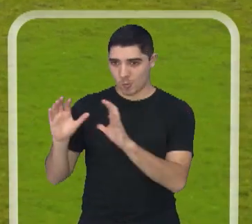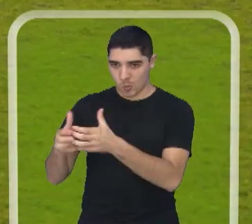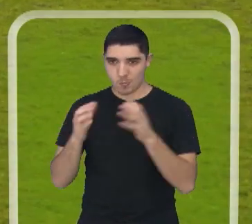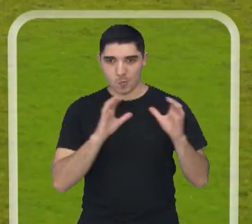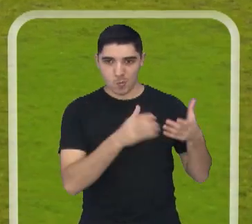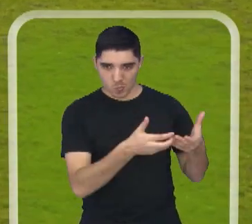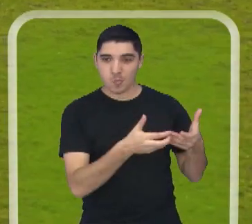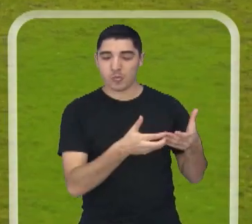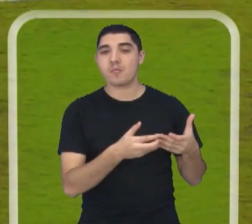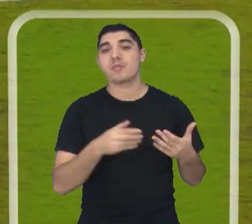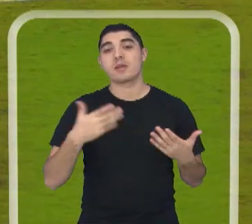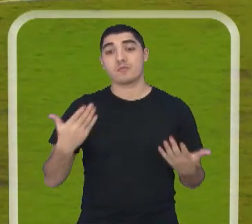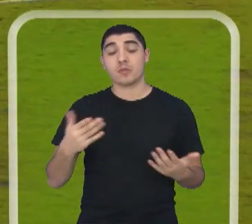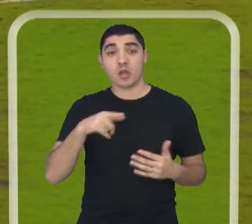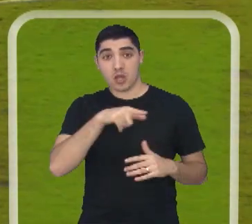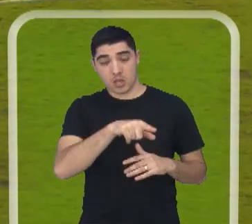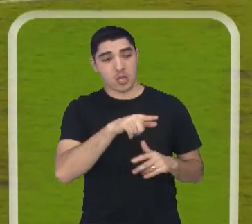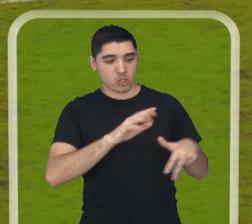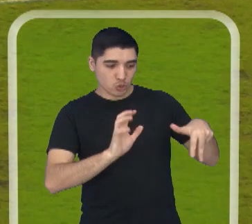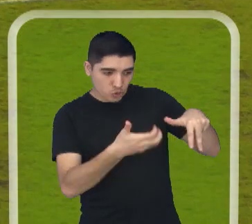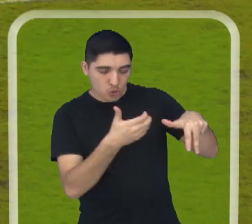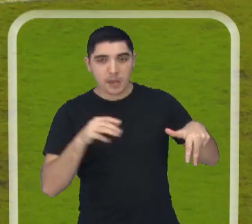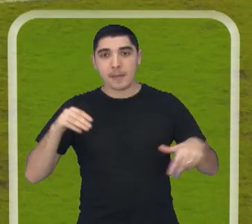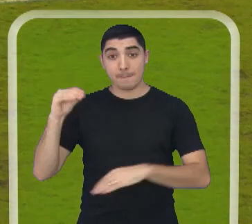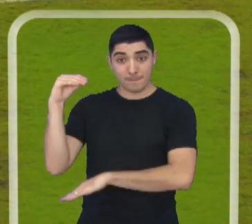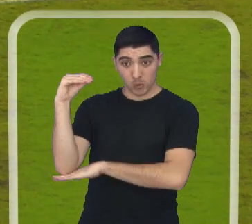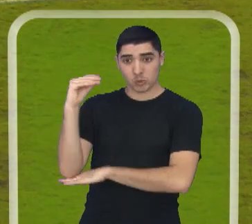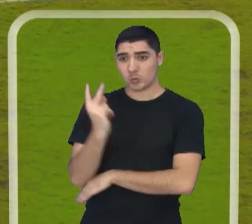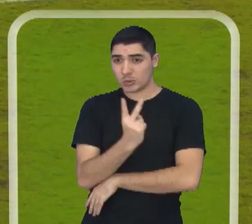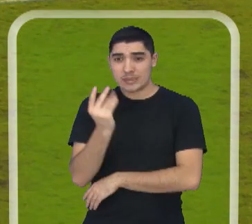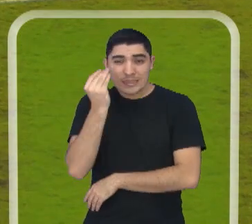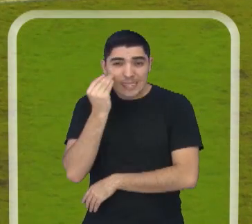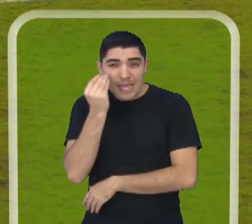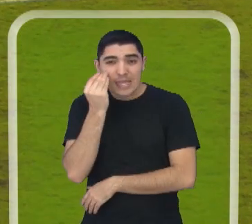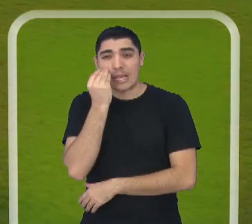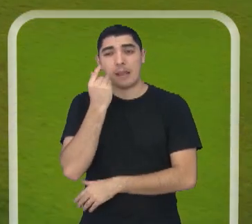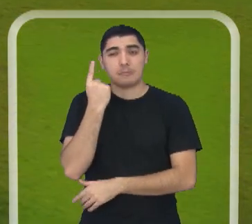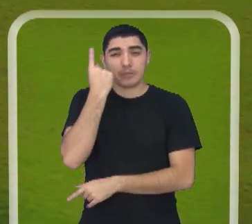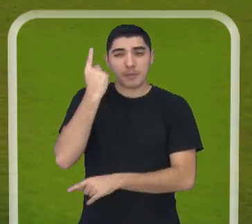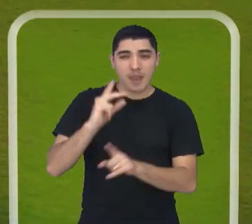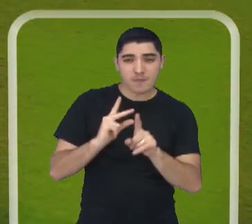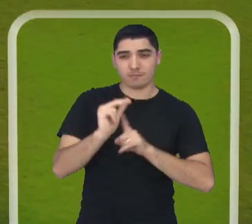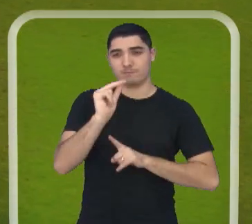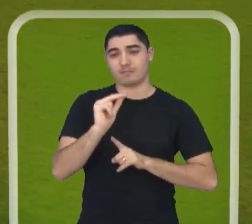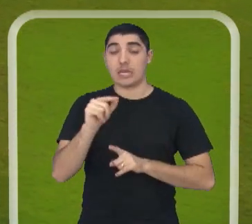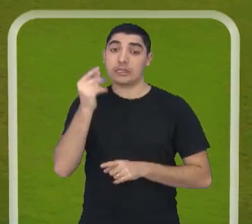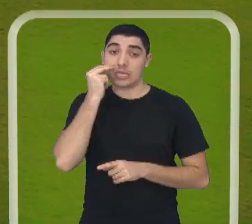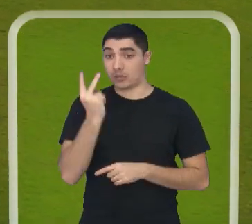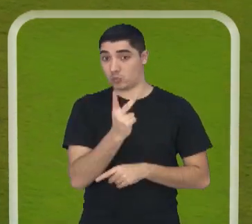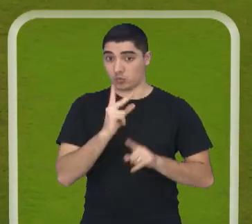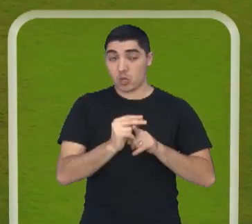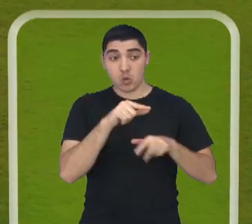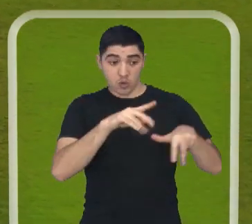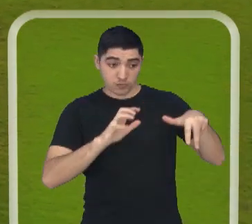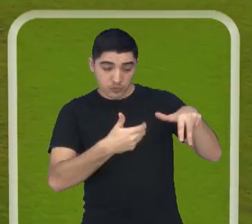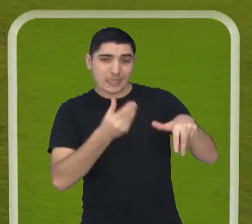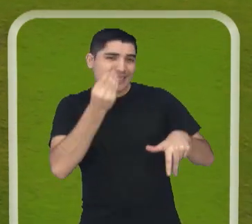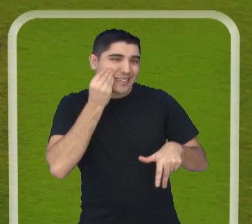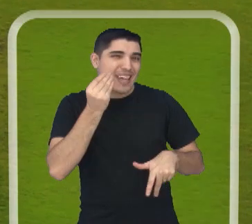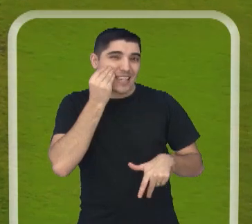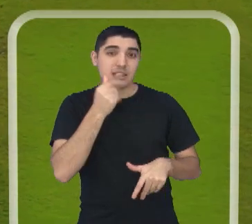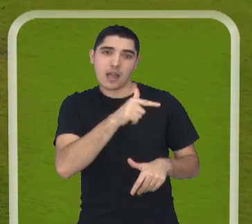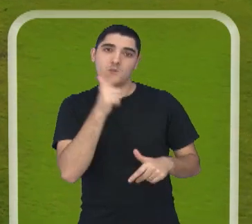Bezinha, Joseense e União Mogi buscavam a vitória por motivos distintos. O Tigre do Vale queria se recuperar